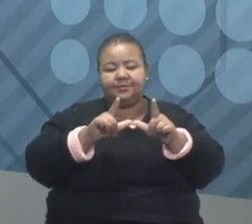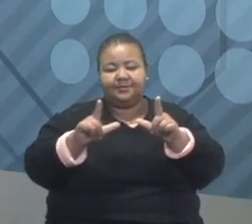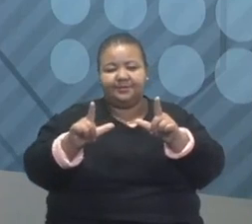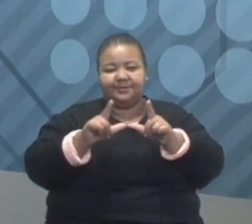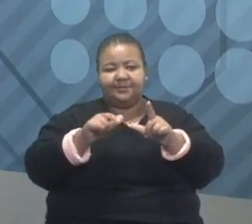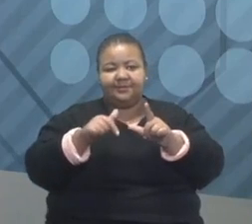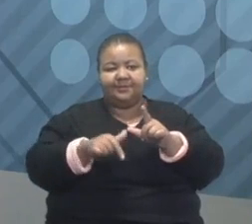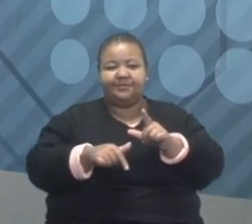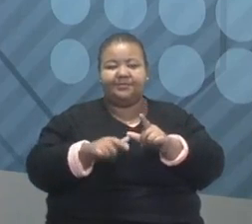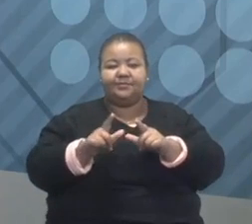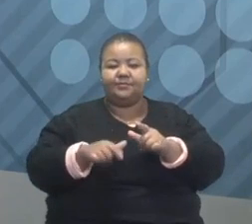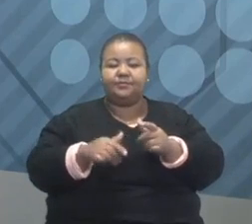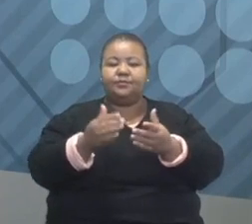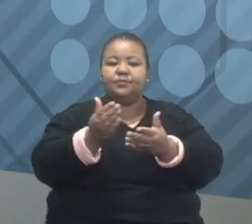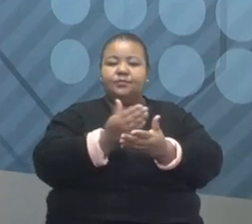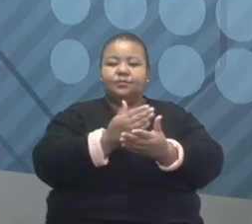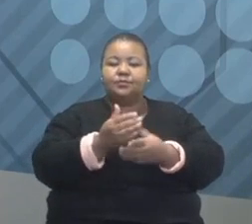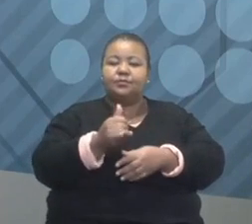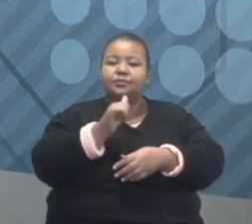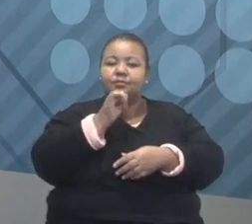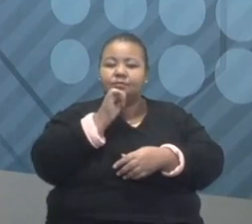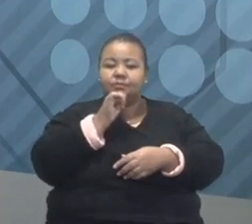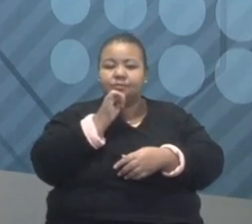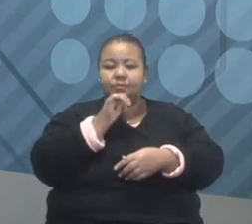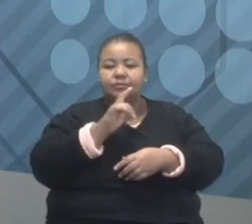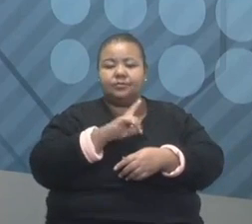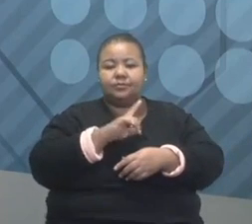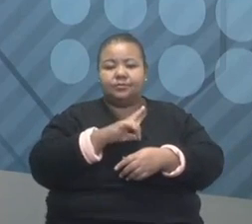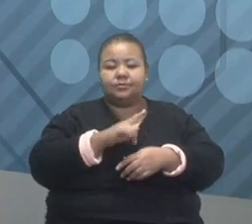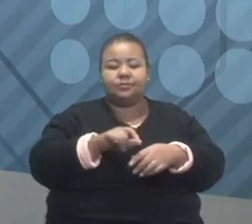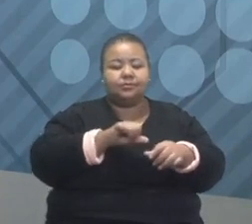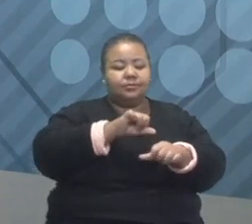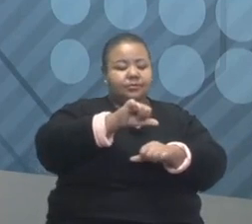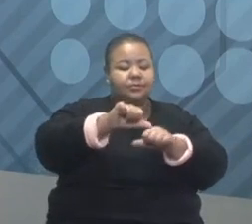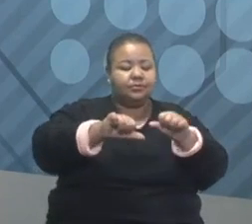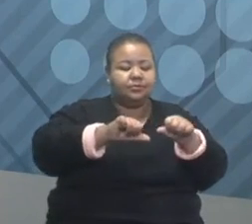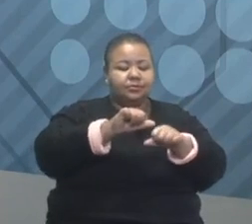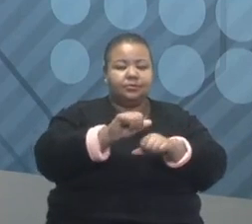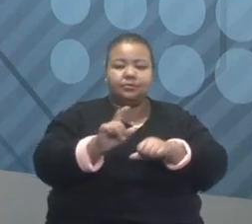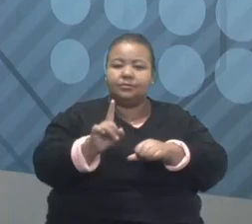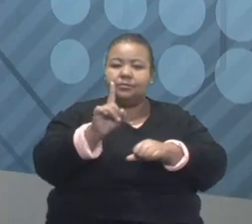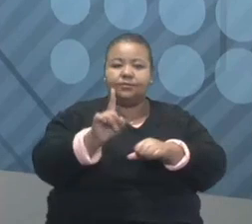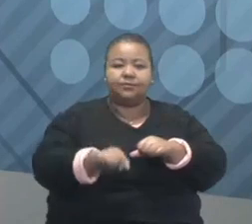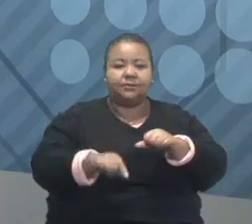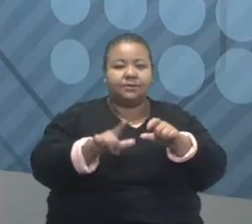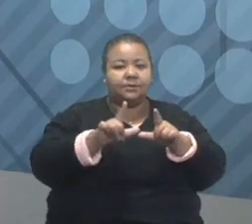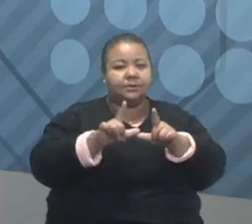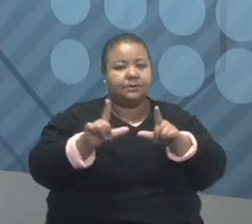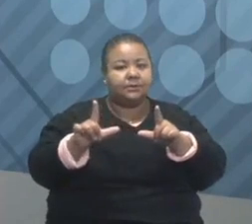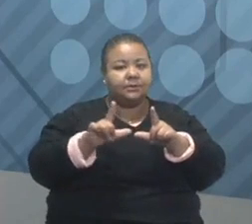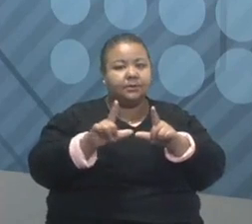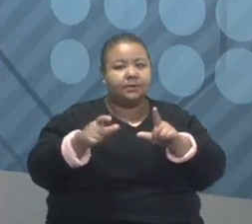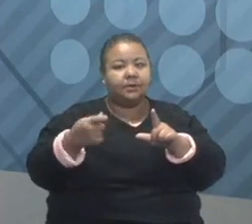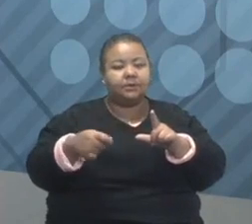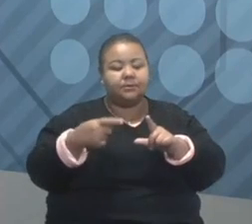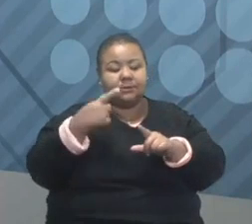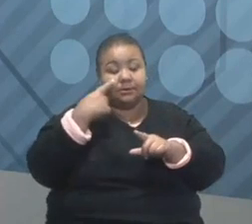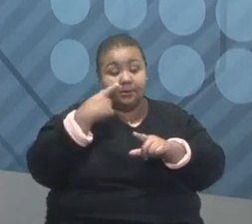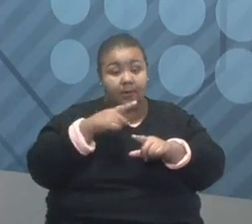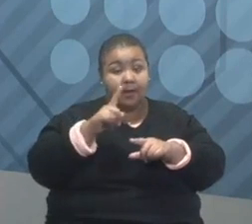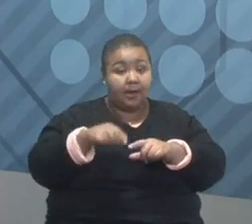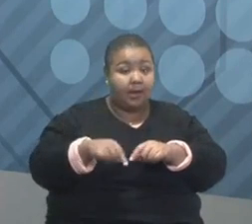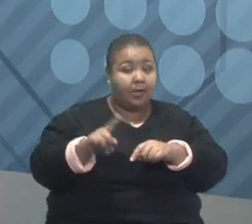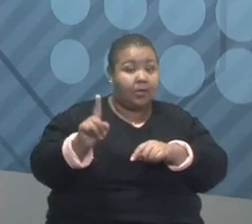linear. Há alguns casos que também existem transformações que não são lineares. Então, nós temos que verificar se ela é ou